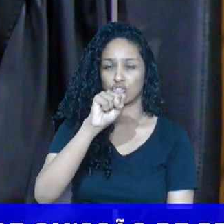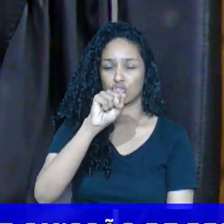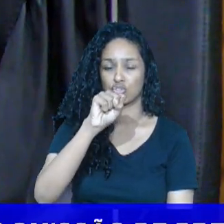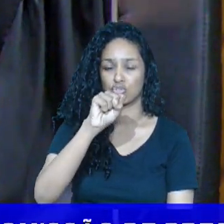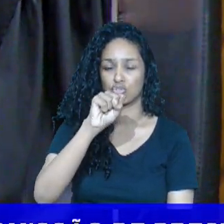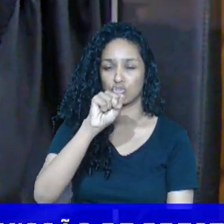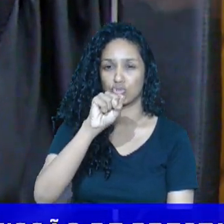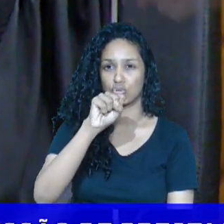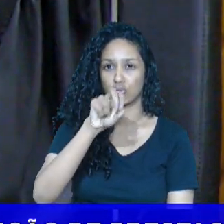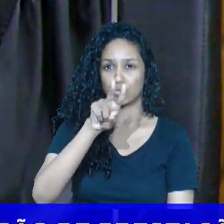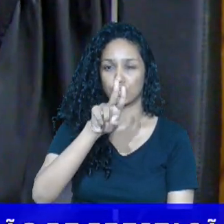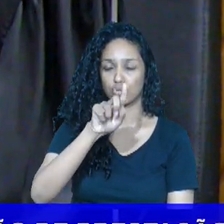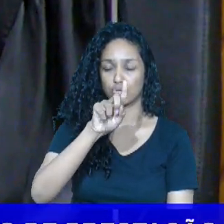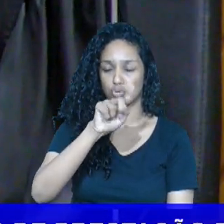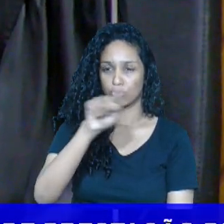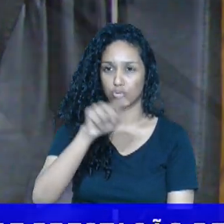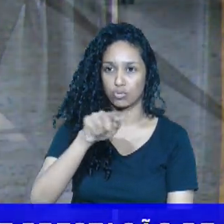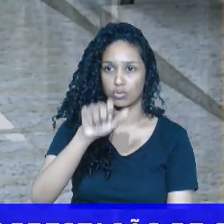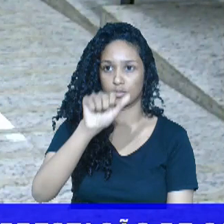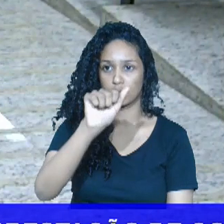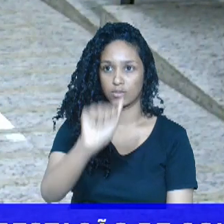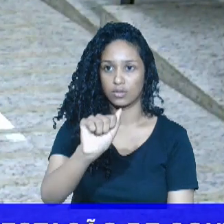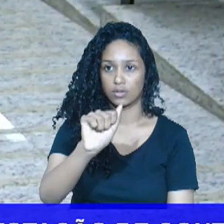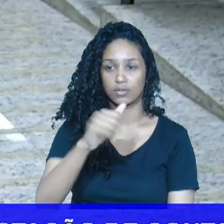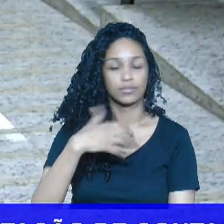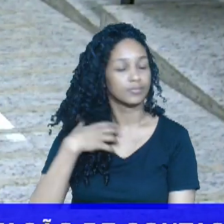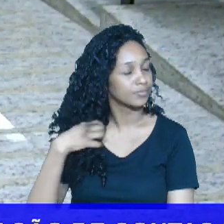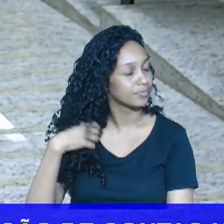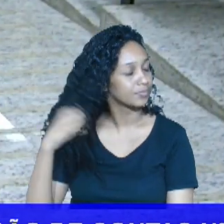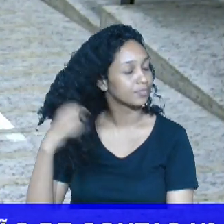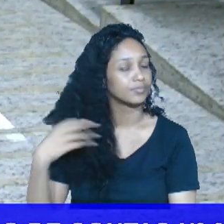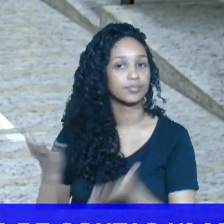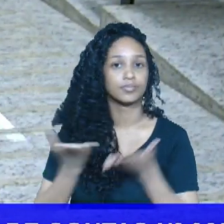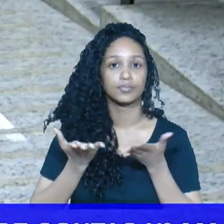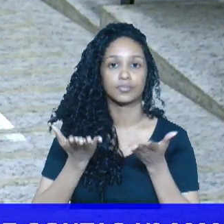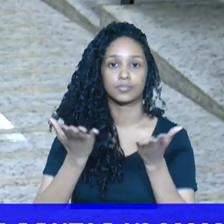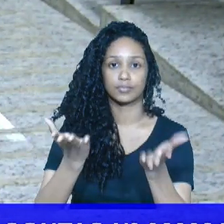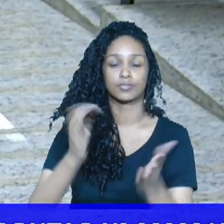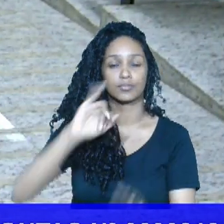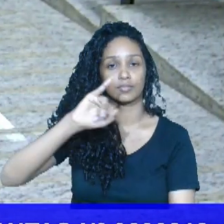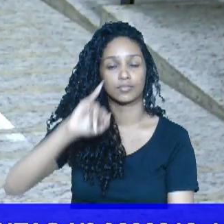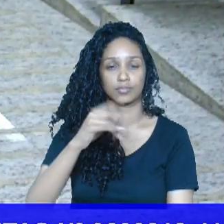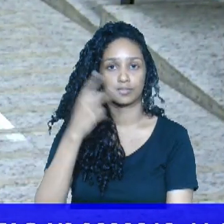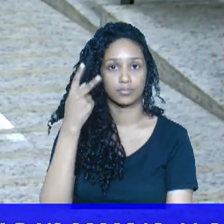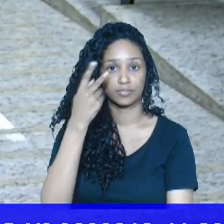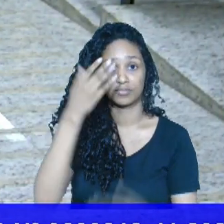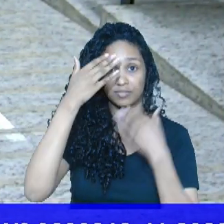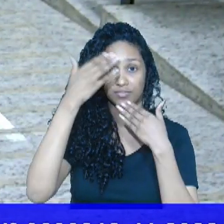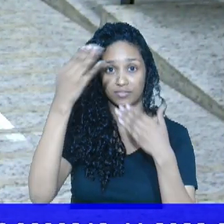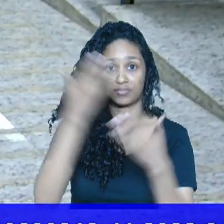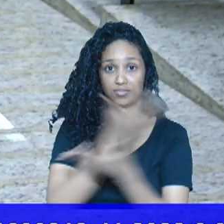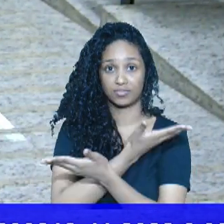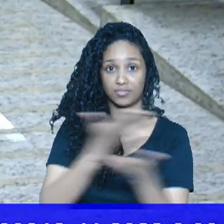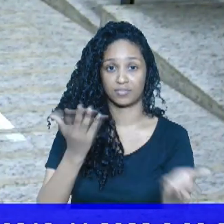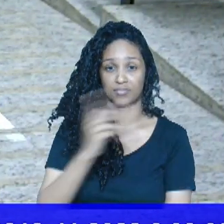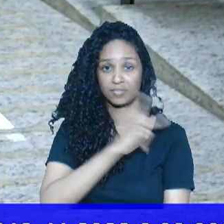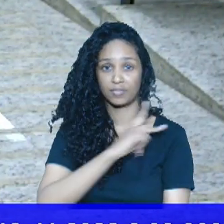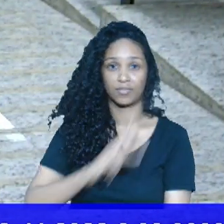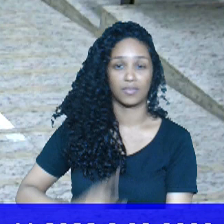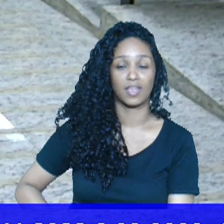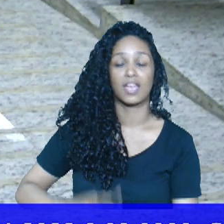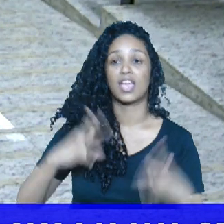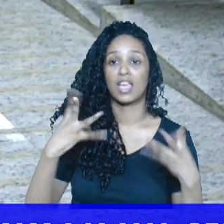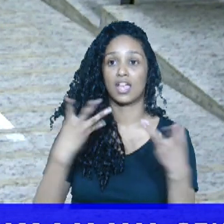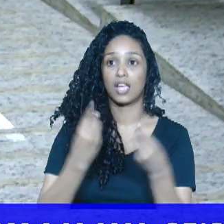Silva. Eminente relator com a palavra. Obrigado, presidente, Lúcio Pares, senhor procurador, a todos que nos acompanham. O